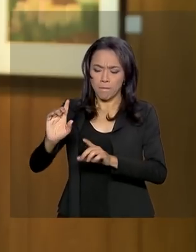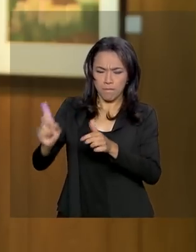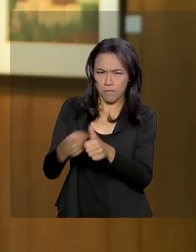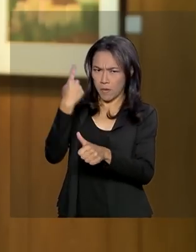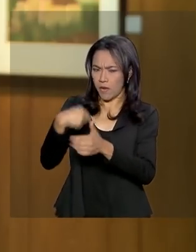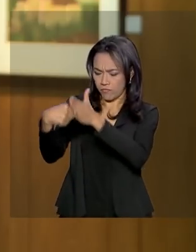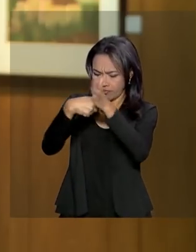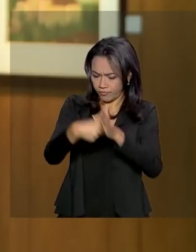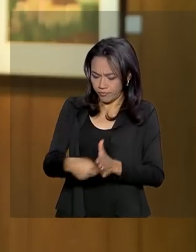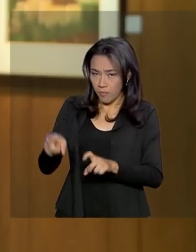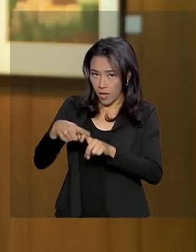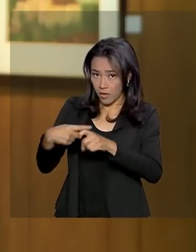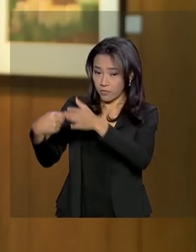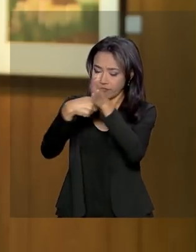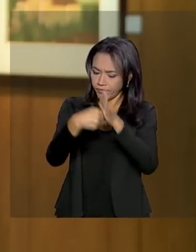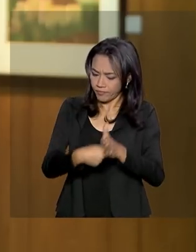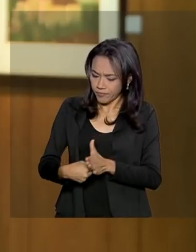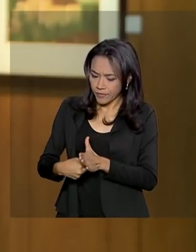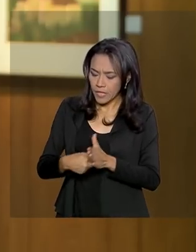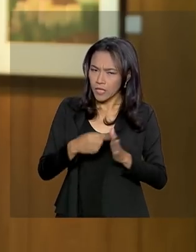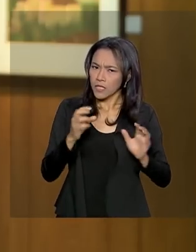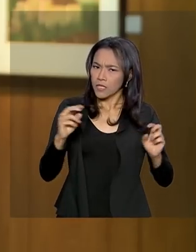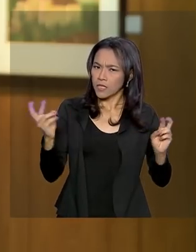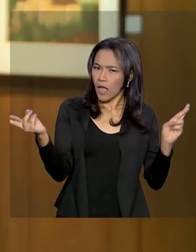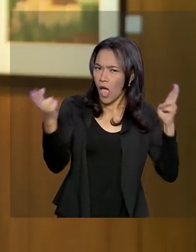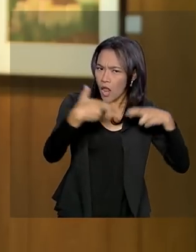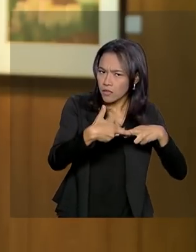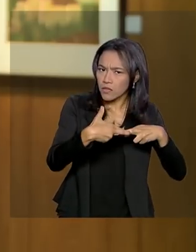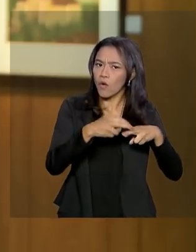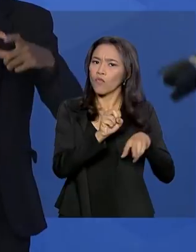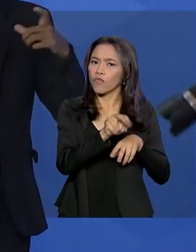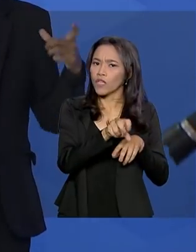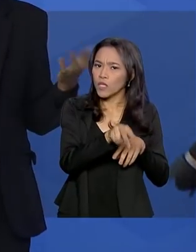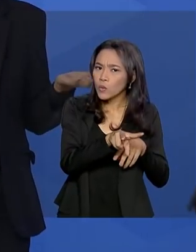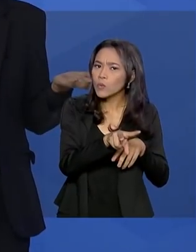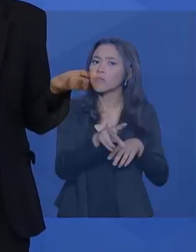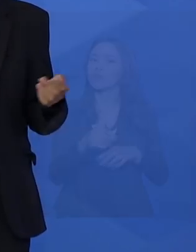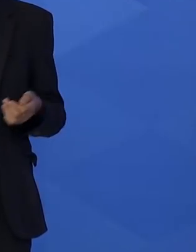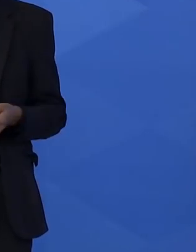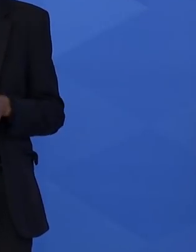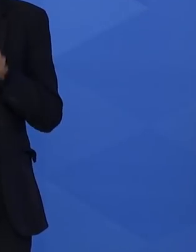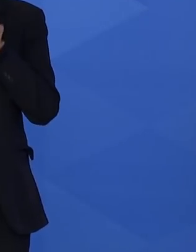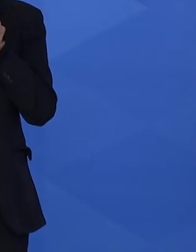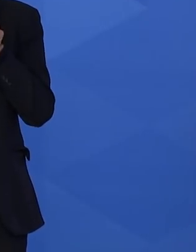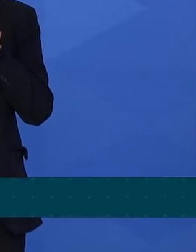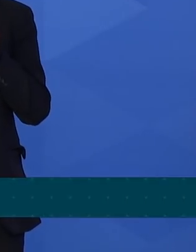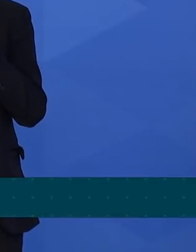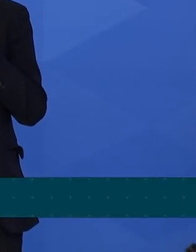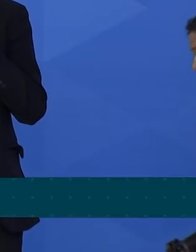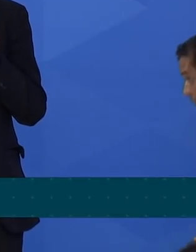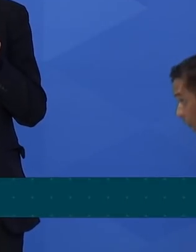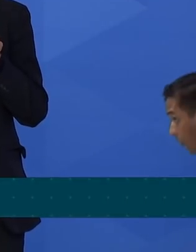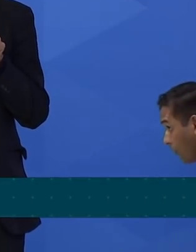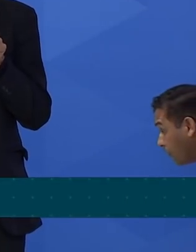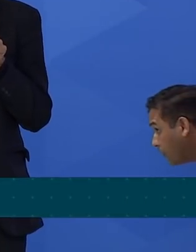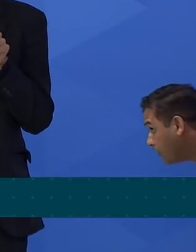médica confirmar a relação entre o vírus Zika e a doença. 80, 90% das mães